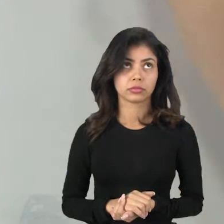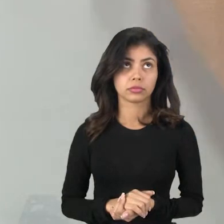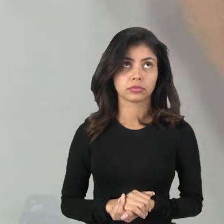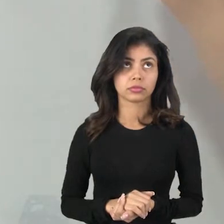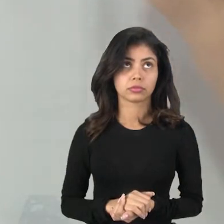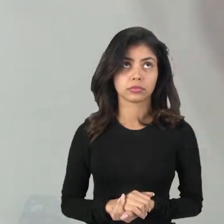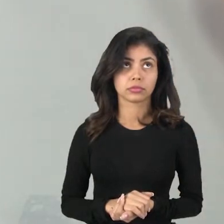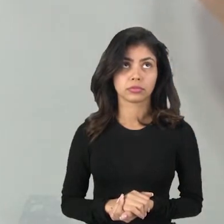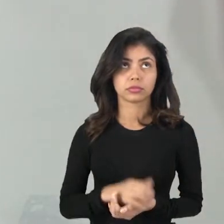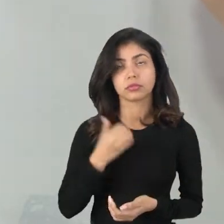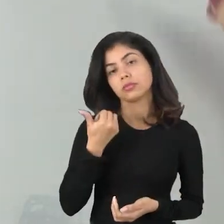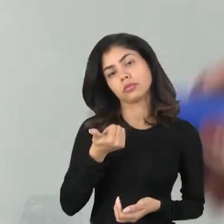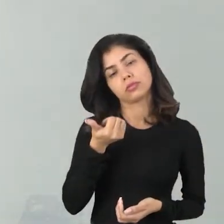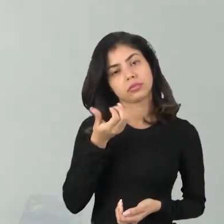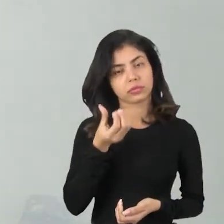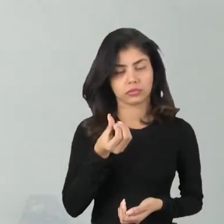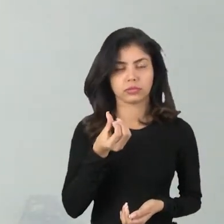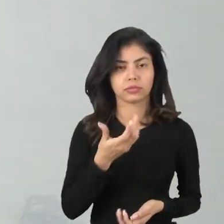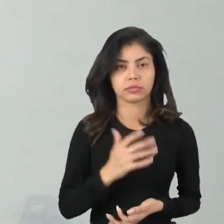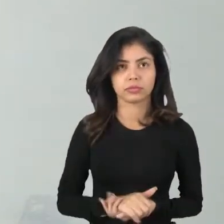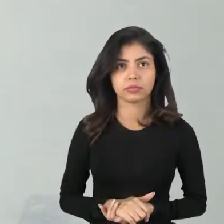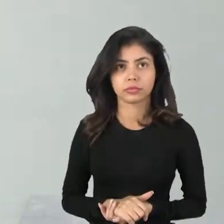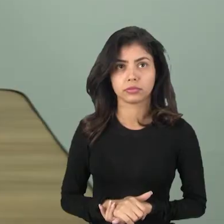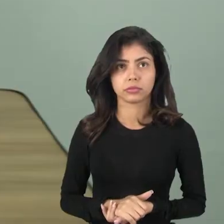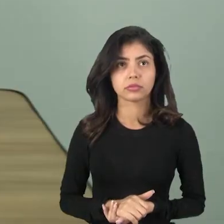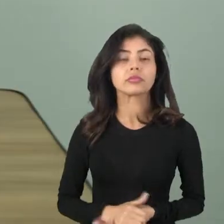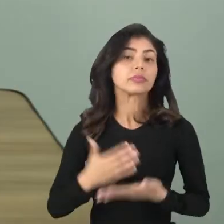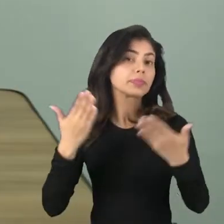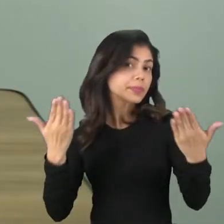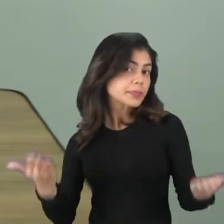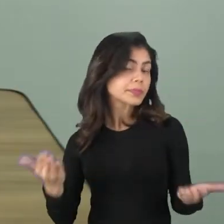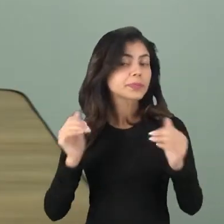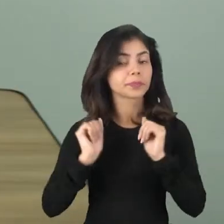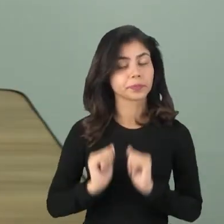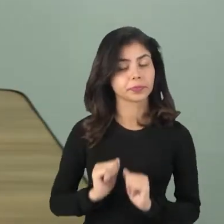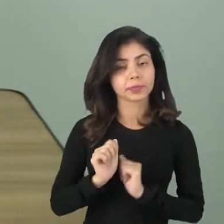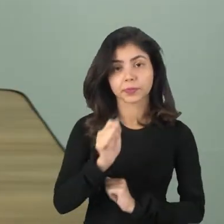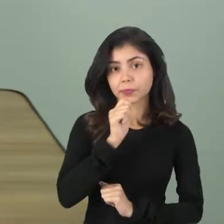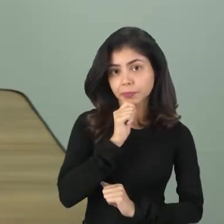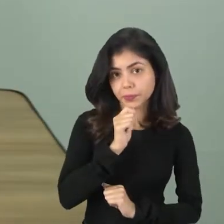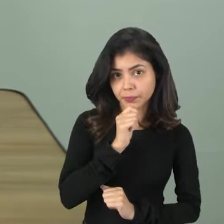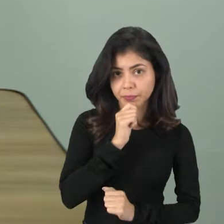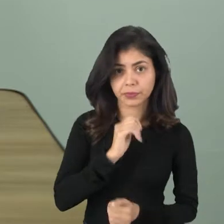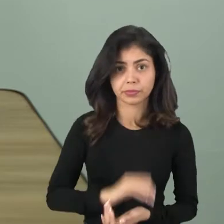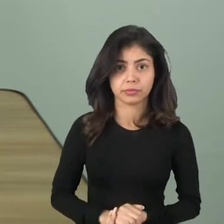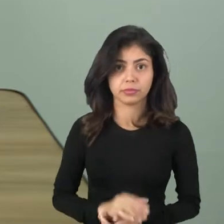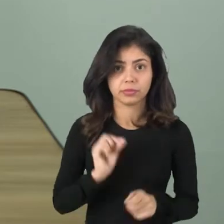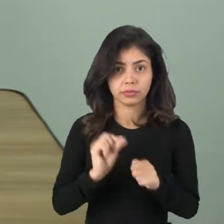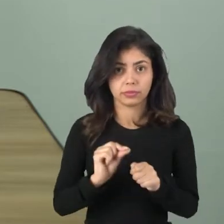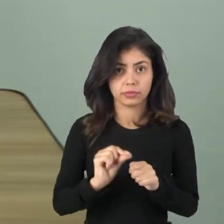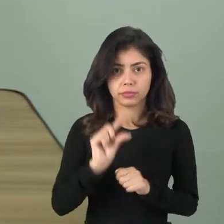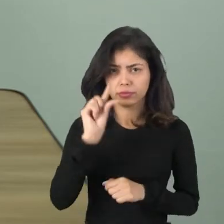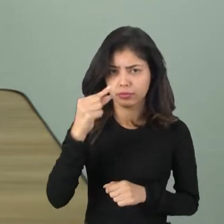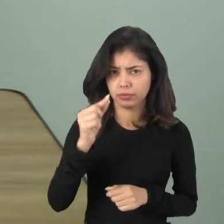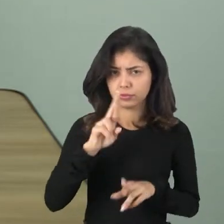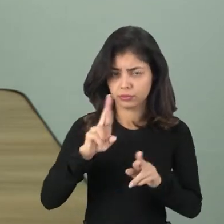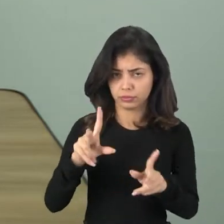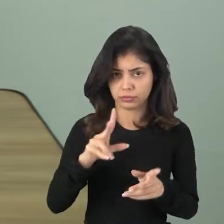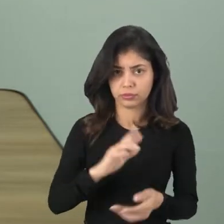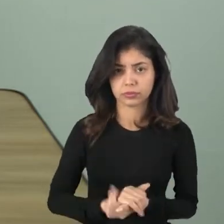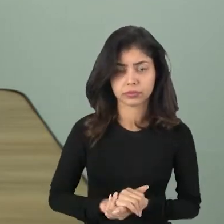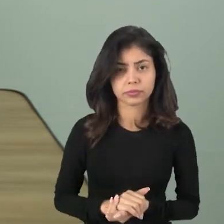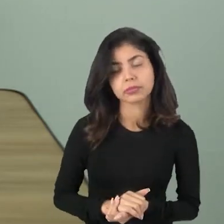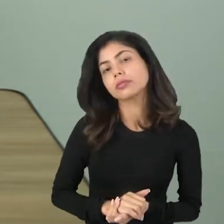três que eu também vou ter 16 e posso ainda fazer mais um pouco